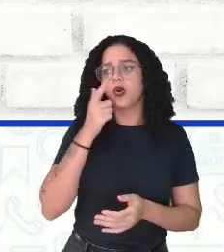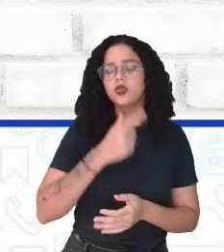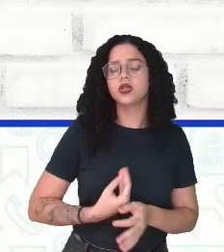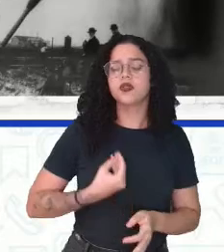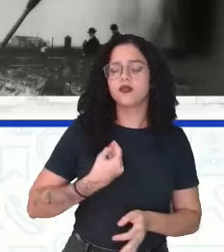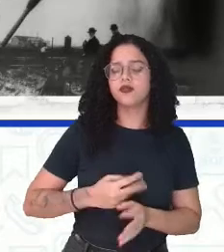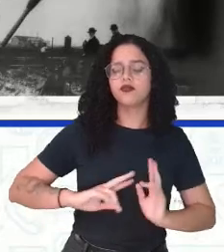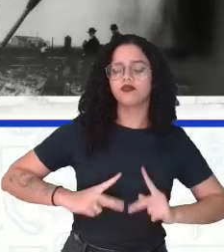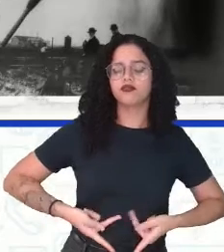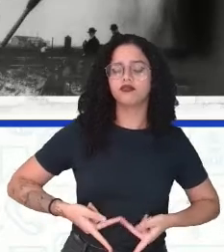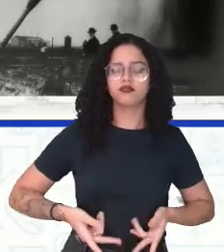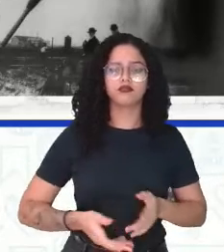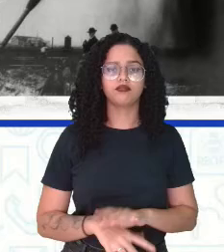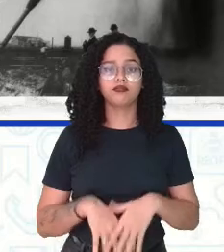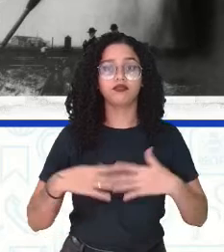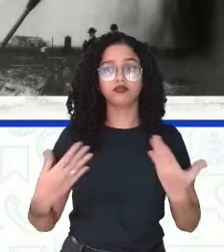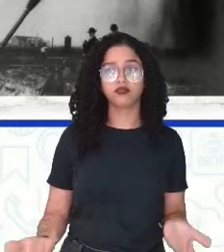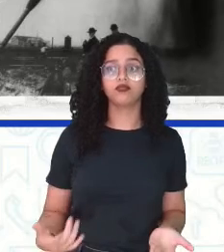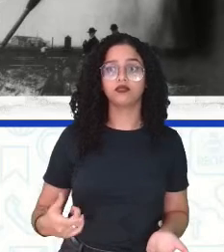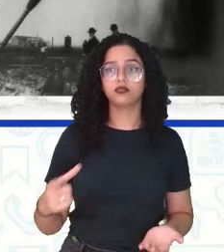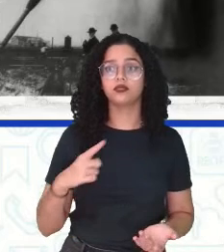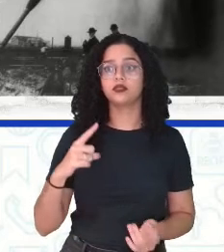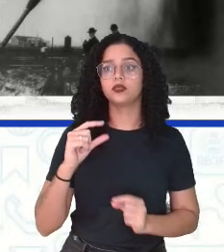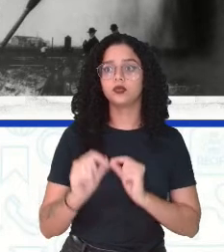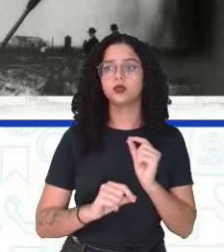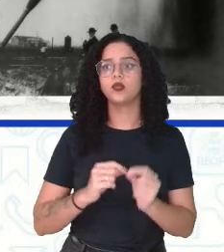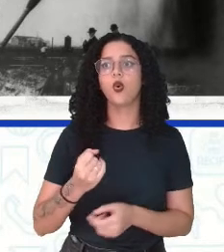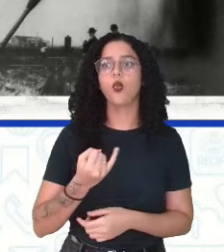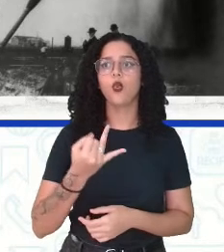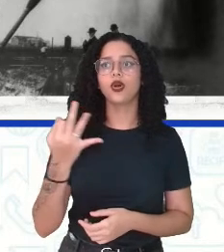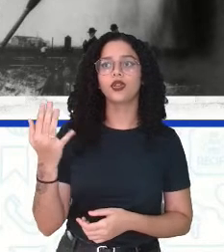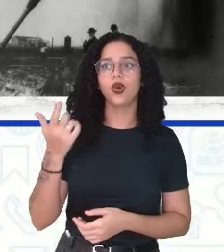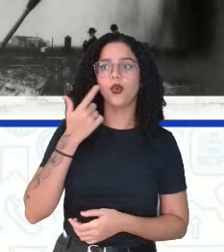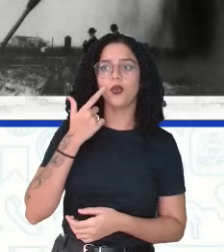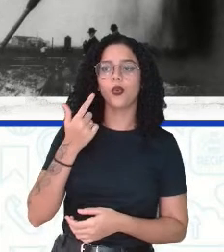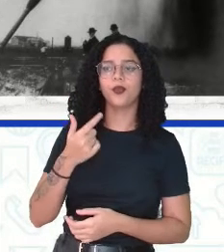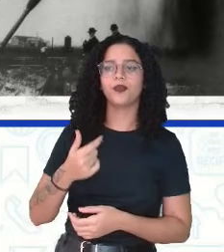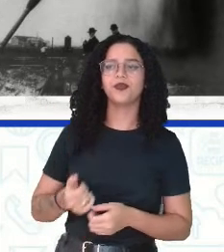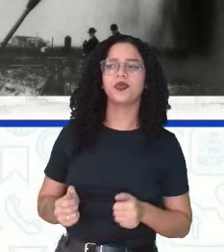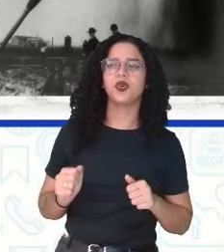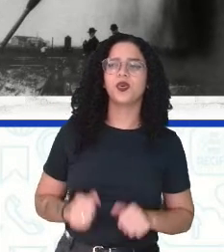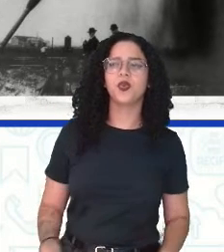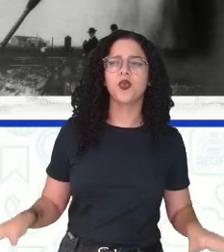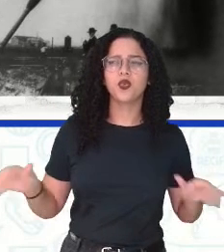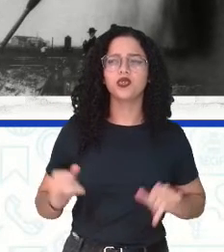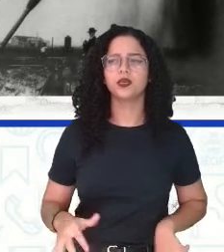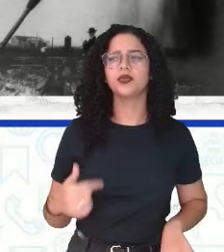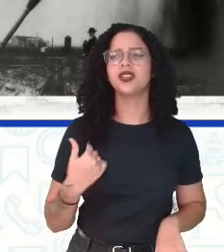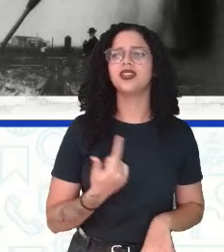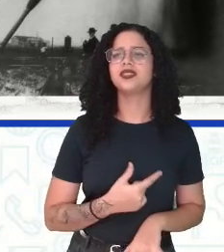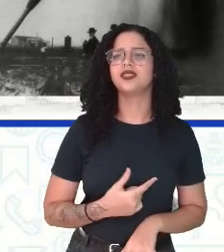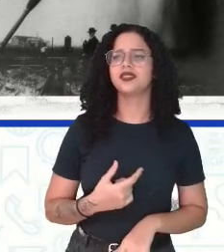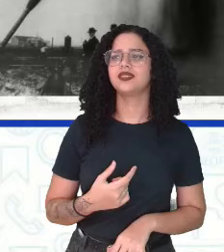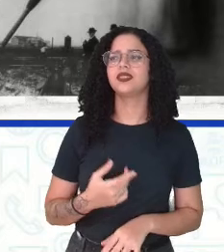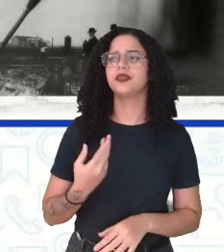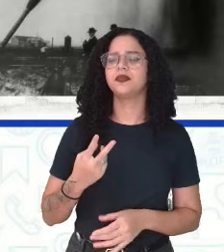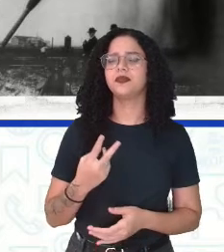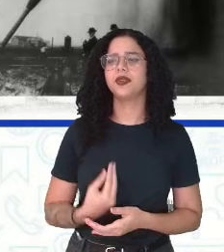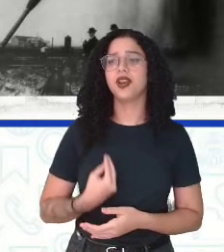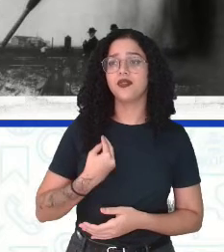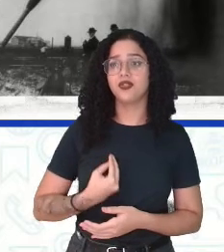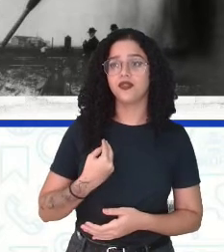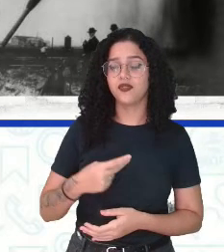humano. Então, a gente tem aí essa quantidade, ó. O consumo da gente para sustentar nosso estilo de